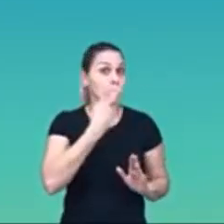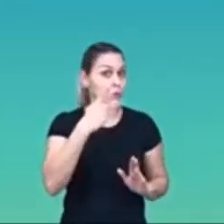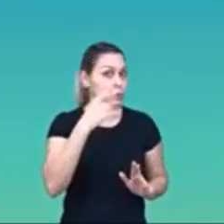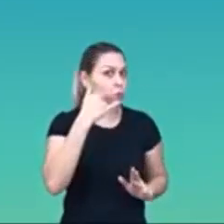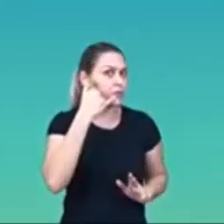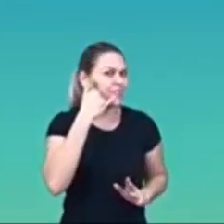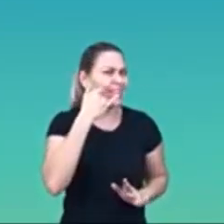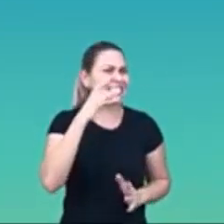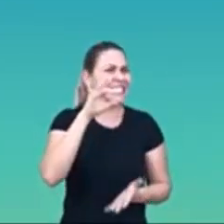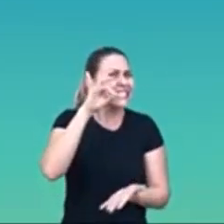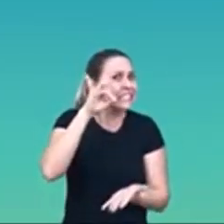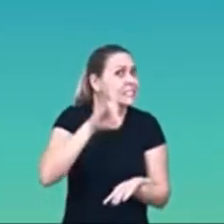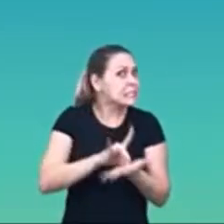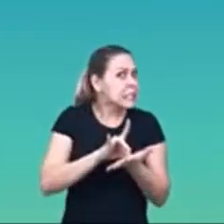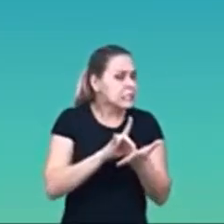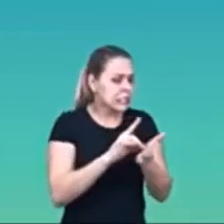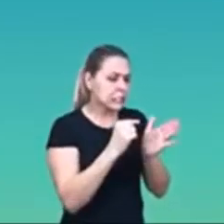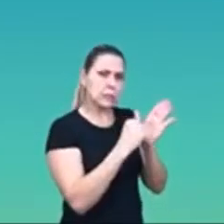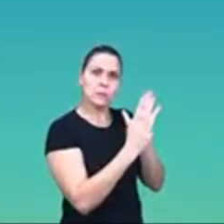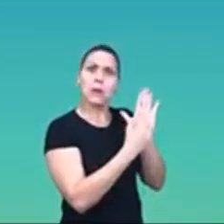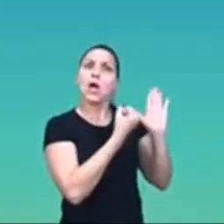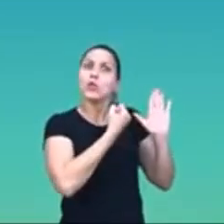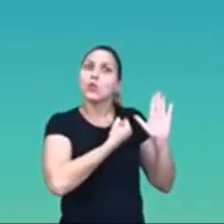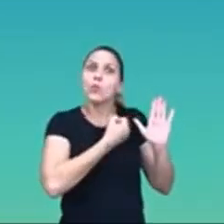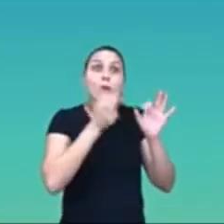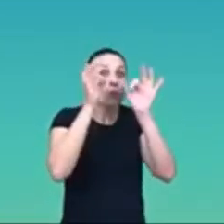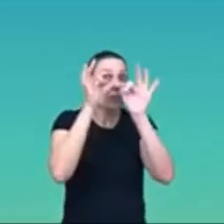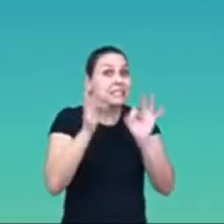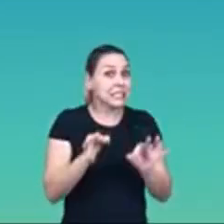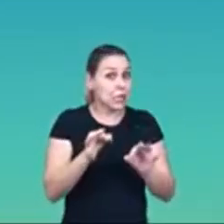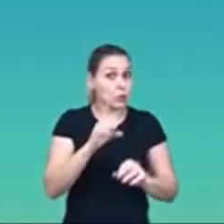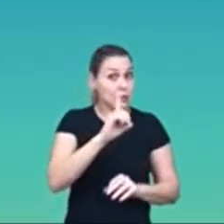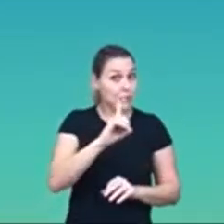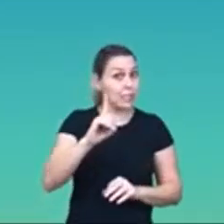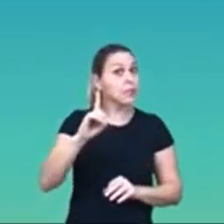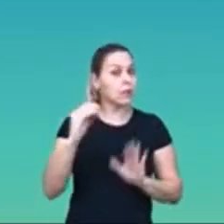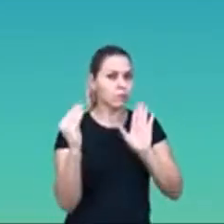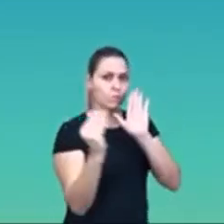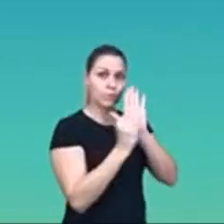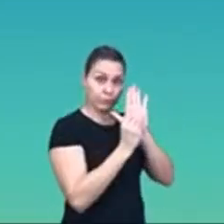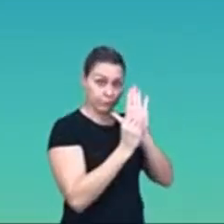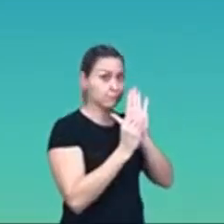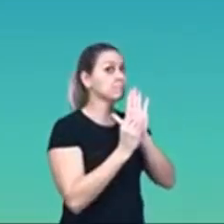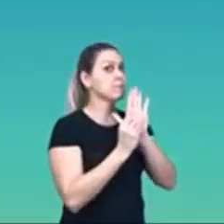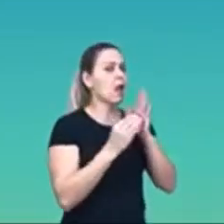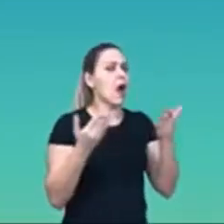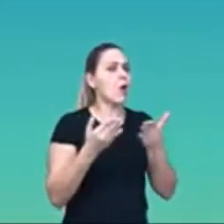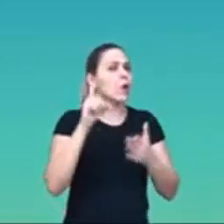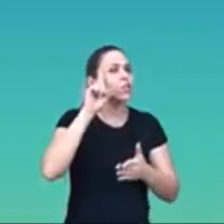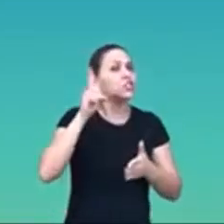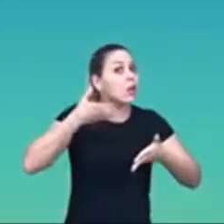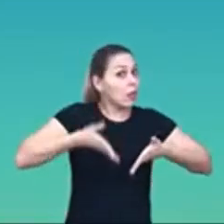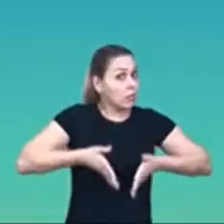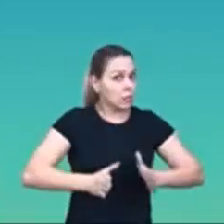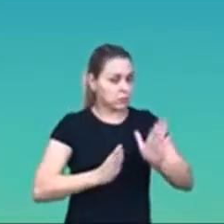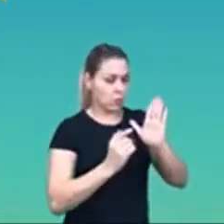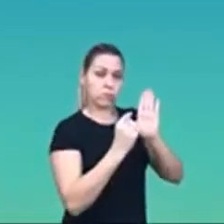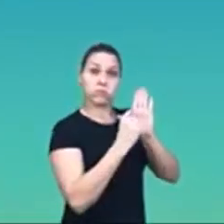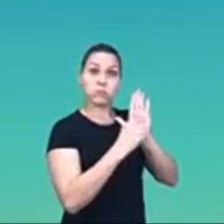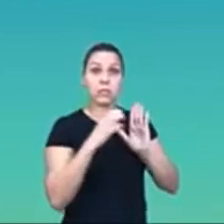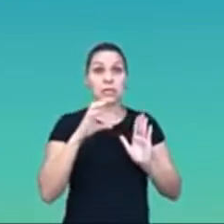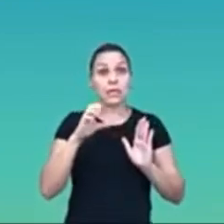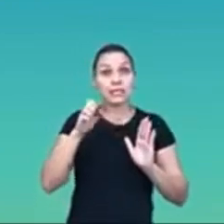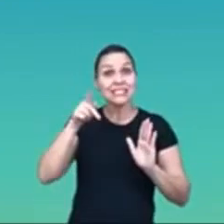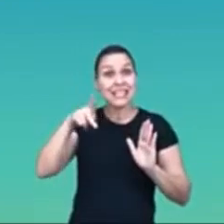seu celular, tenha certeza que está digitando o número correto com DDD. Agora, sua data de nascimento. O